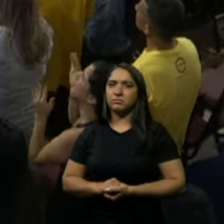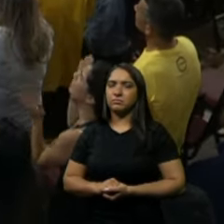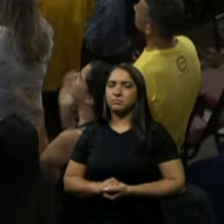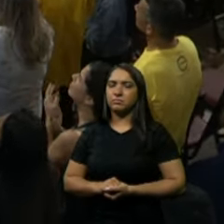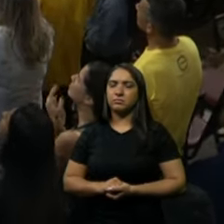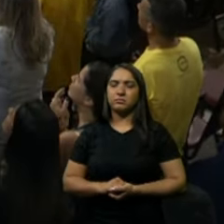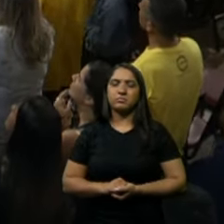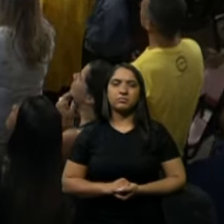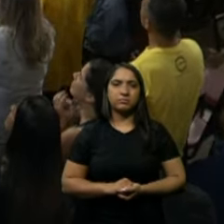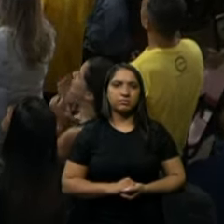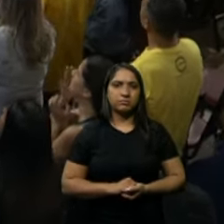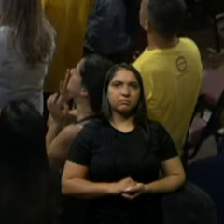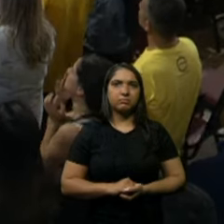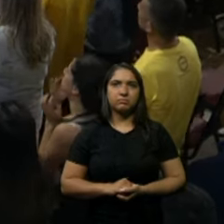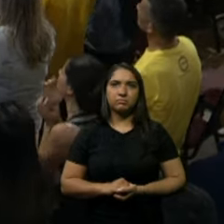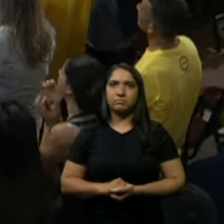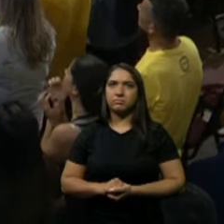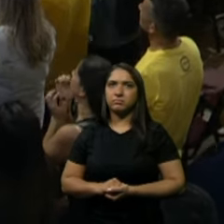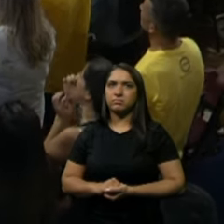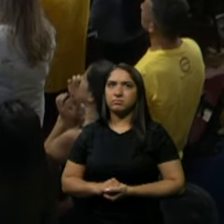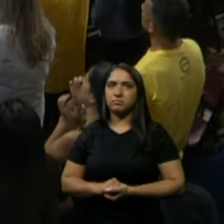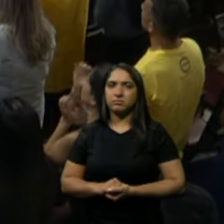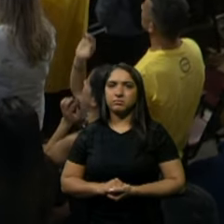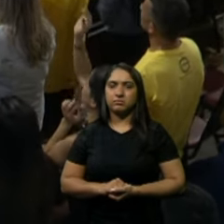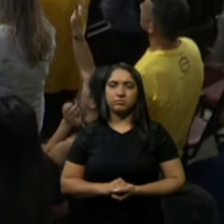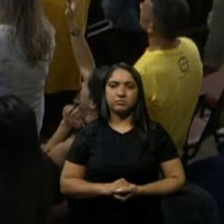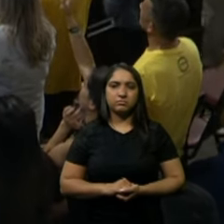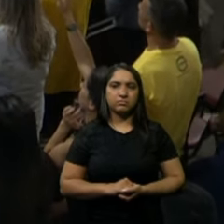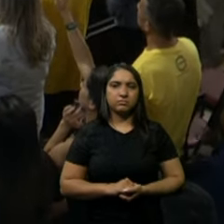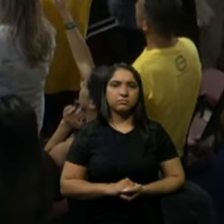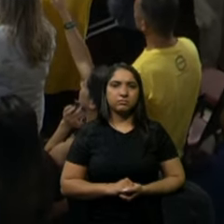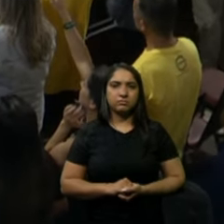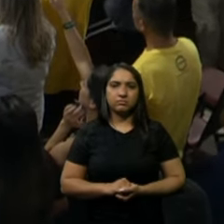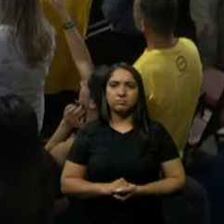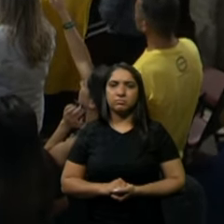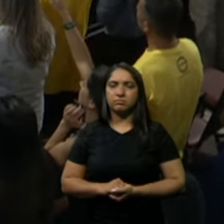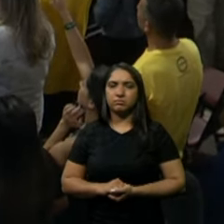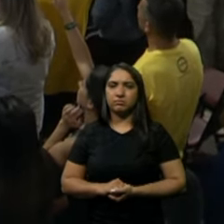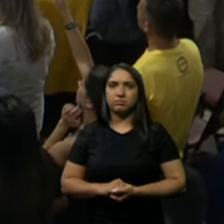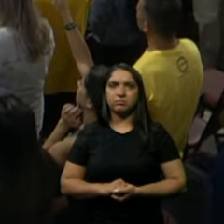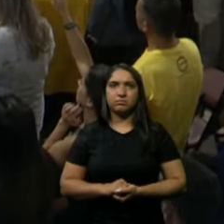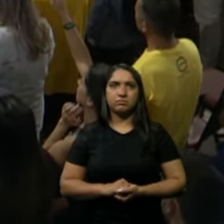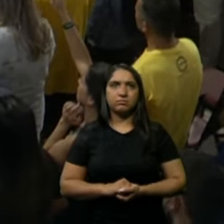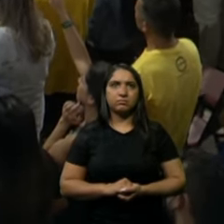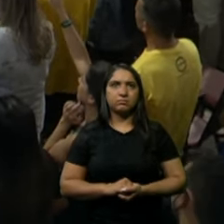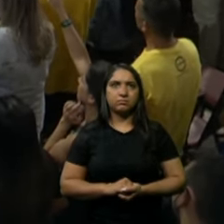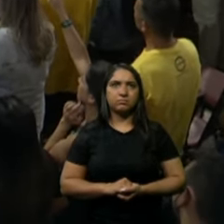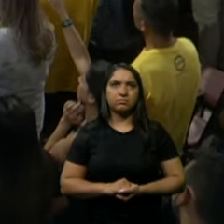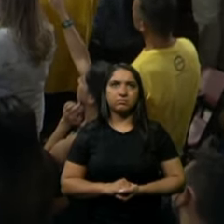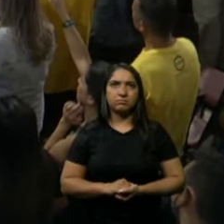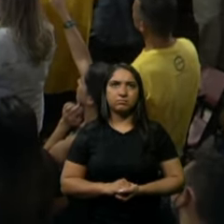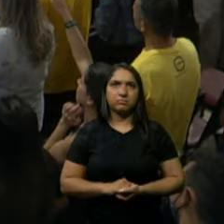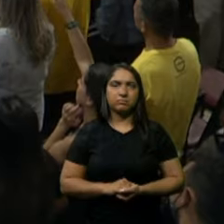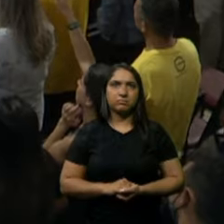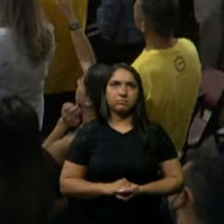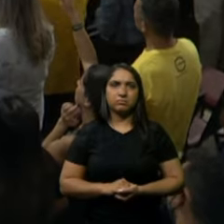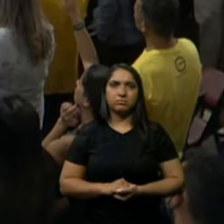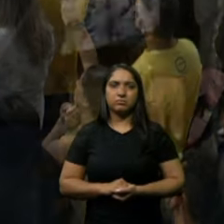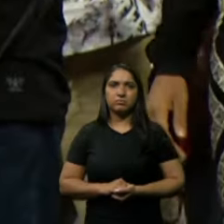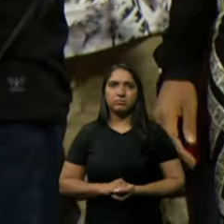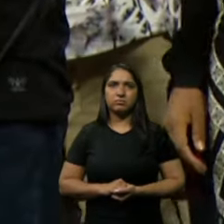tá cremasca só se for uma se você filho se quiser fillets mas que é mínima já fiz até na na péssima